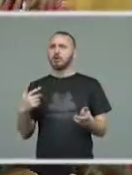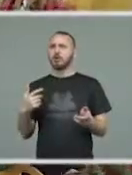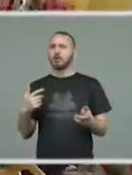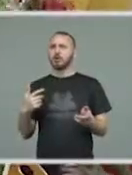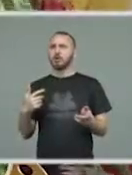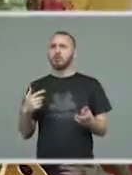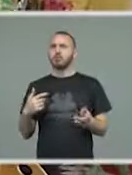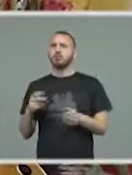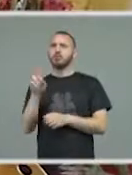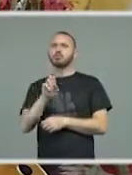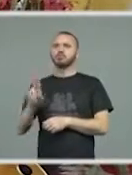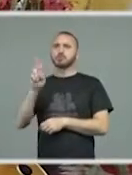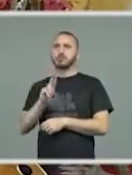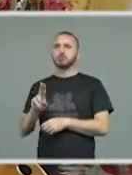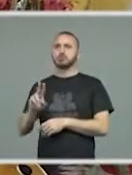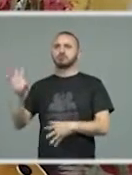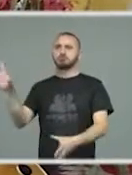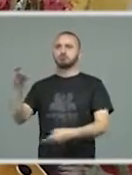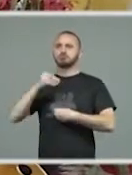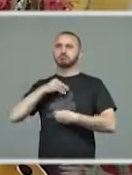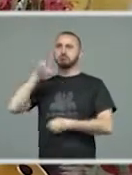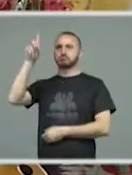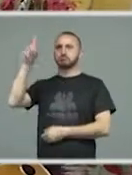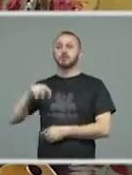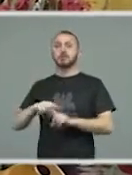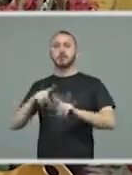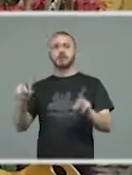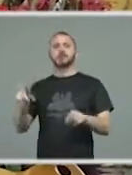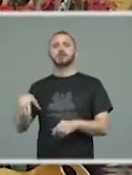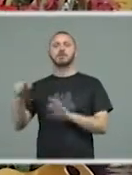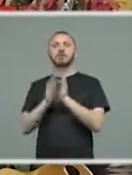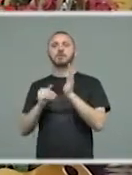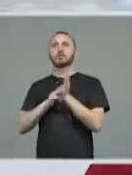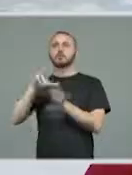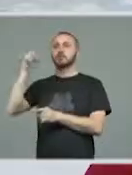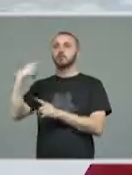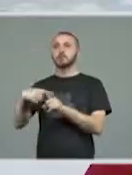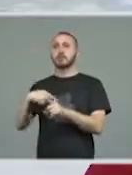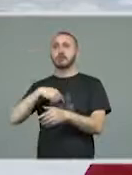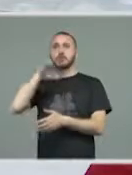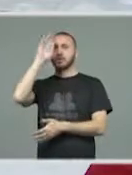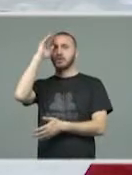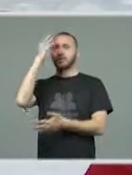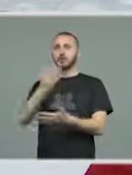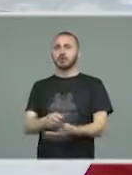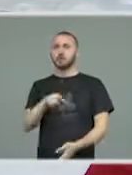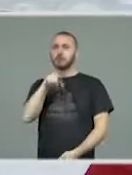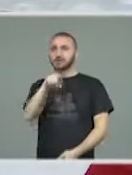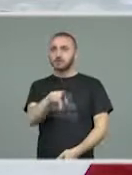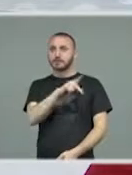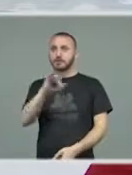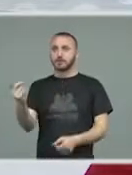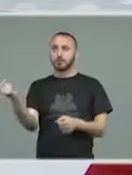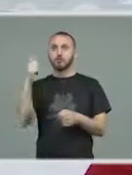capacho onde Deus deve passar. Mas louvado seja Deus, porque eu creio e creio que você vai